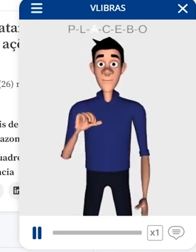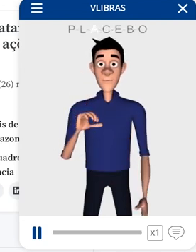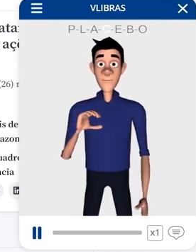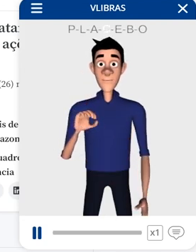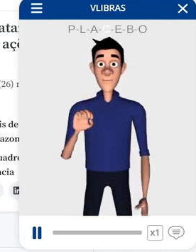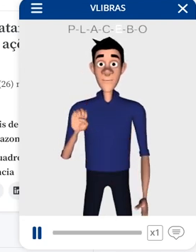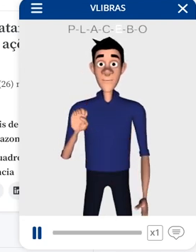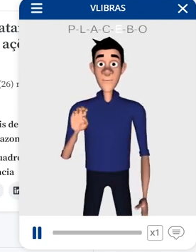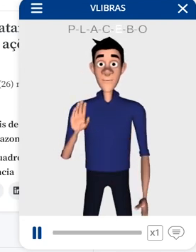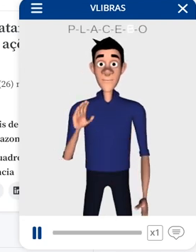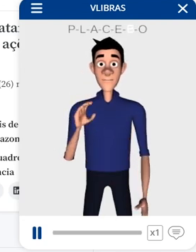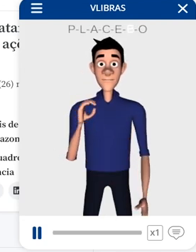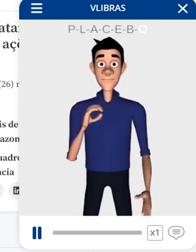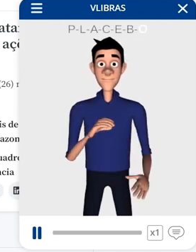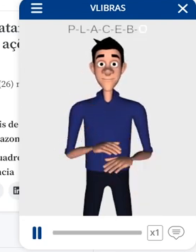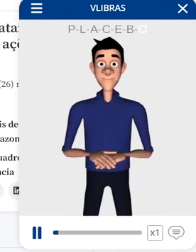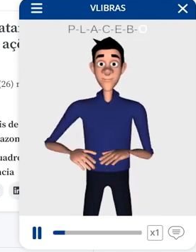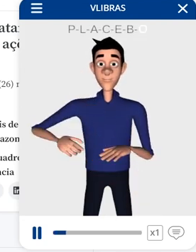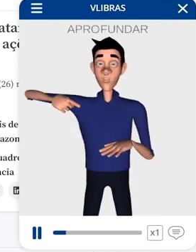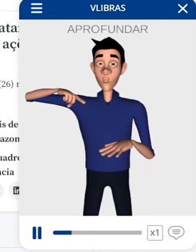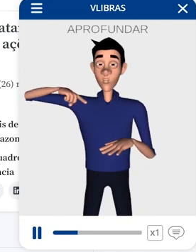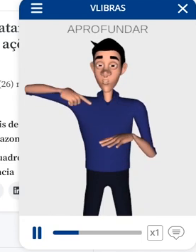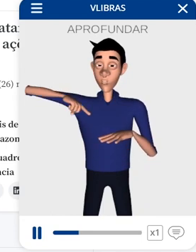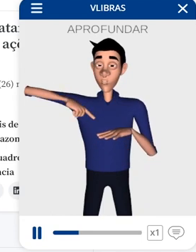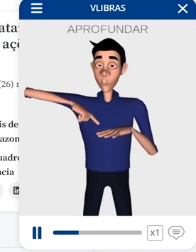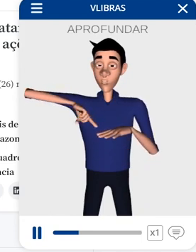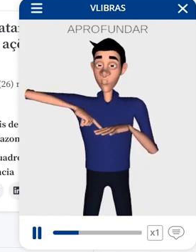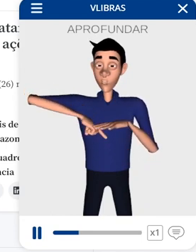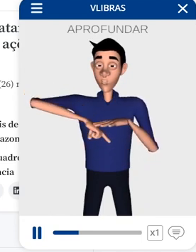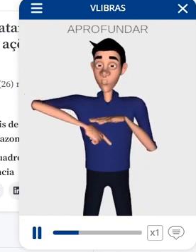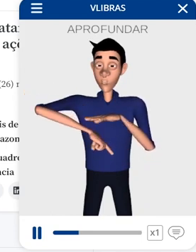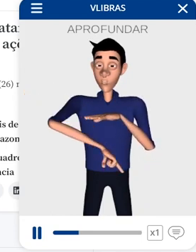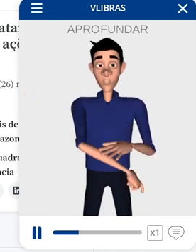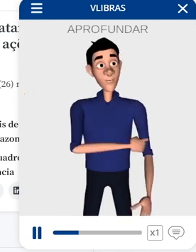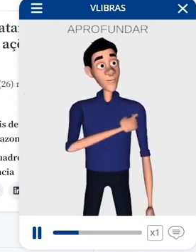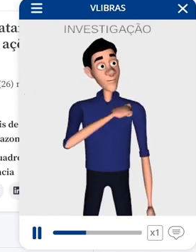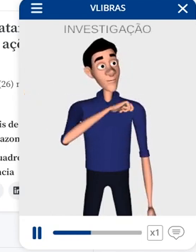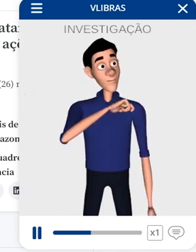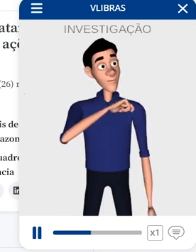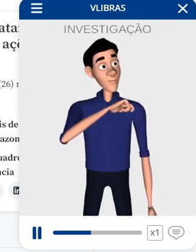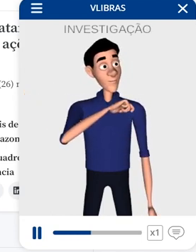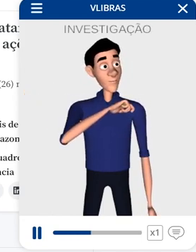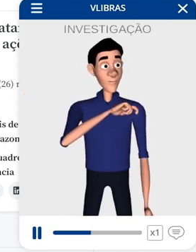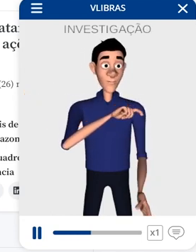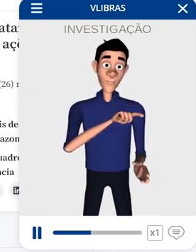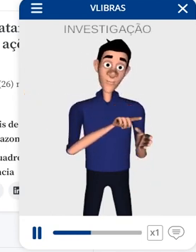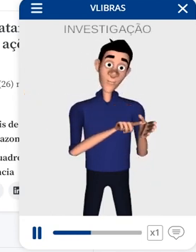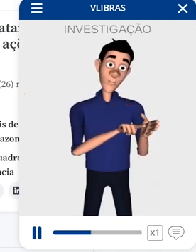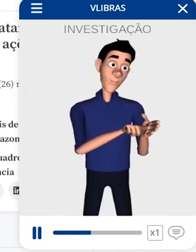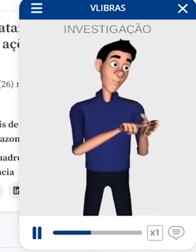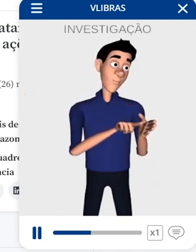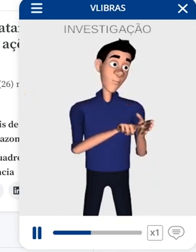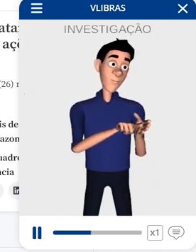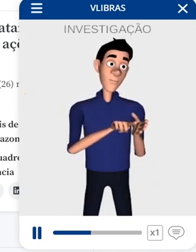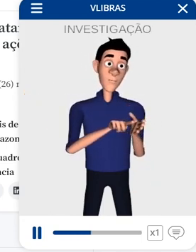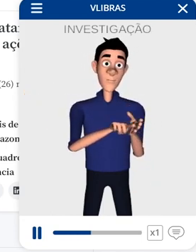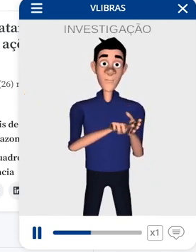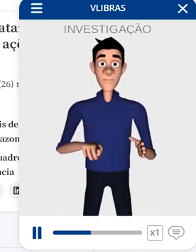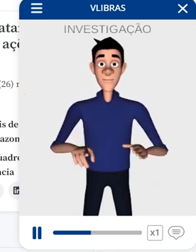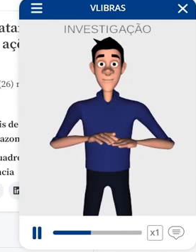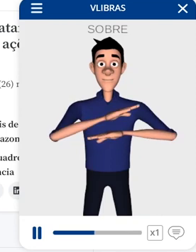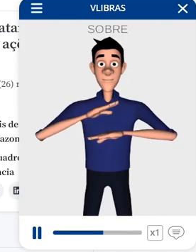no link diretamente, ele começa a interpretação. E você tem a opção também de acessar link. Você vai ver que abre um